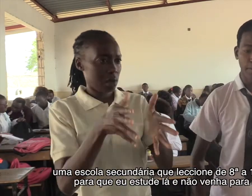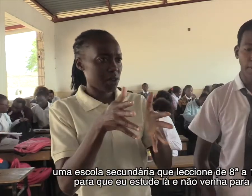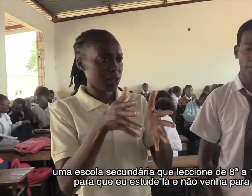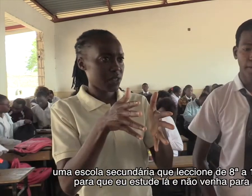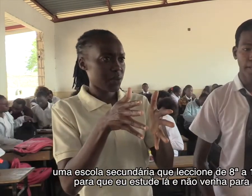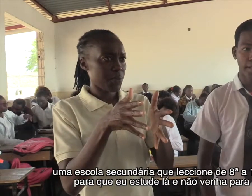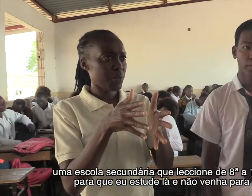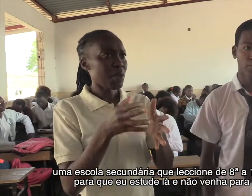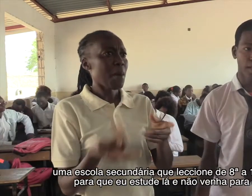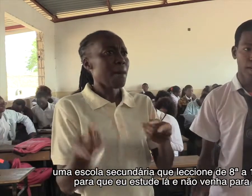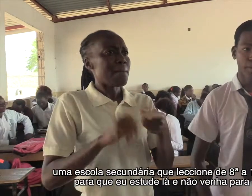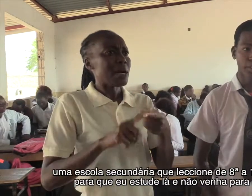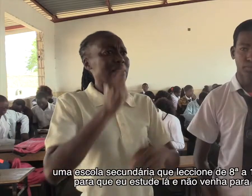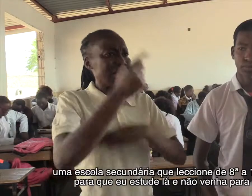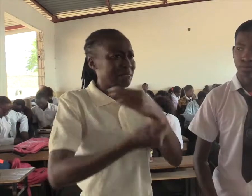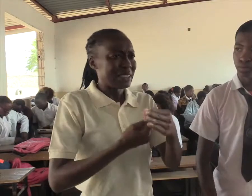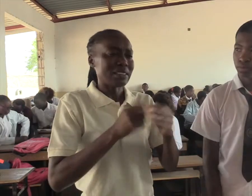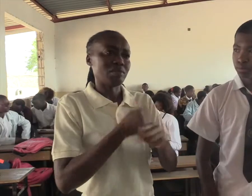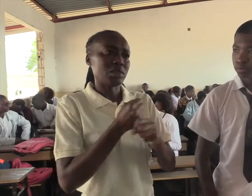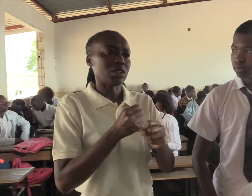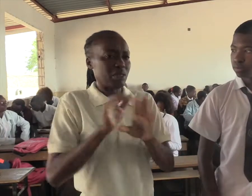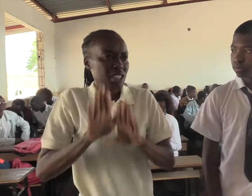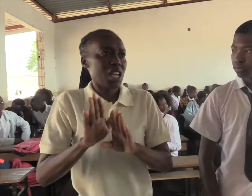para eu não poder mais vir aqui, estudar lá mesmo.